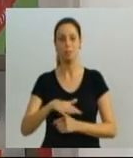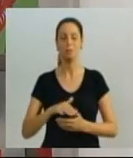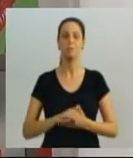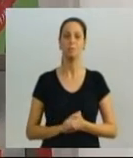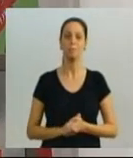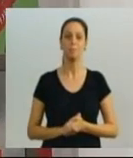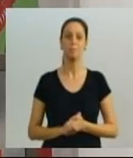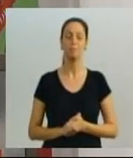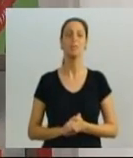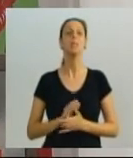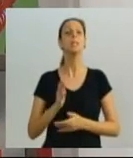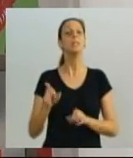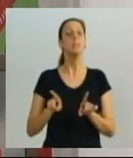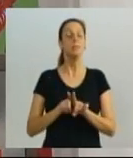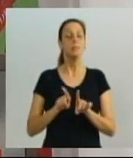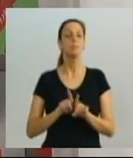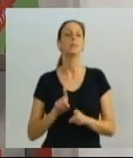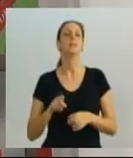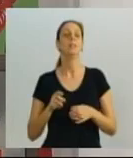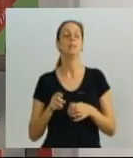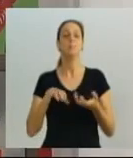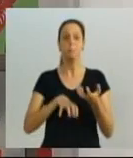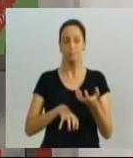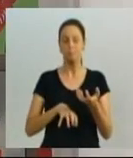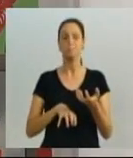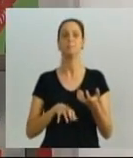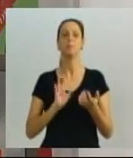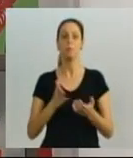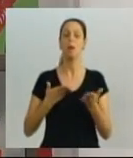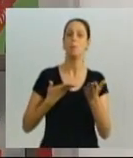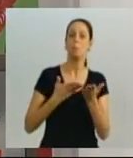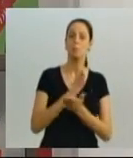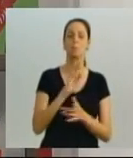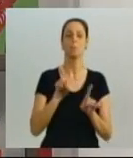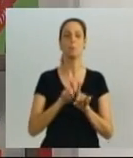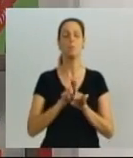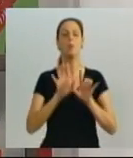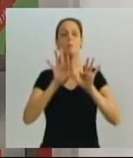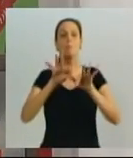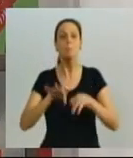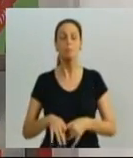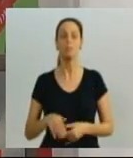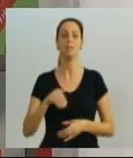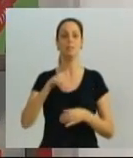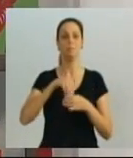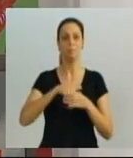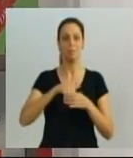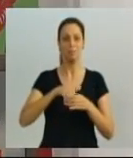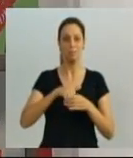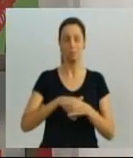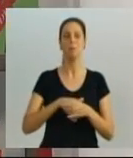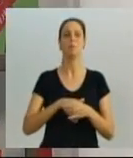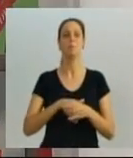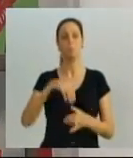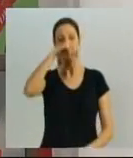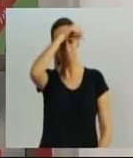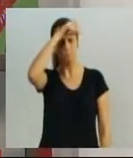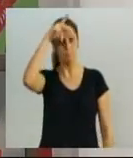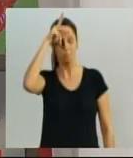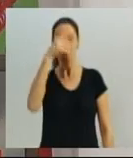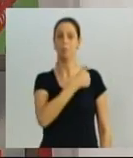Se aprovou muito no Senado, na Câmara Federal, sobre o fim da reeleição para presidente, governador e